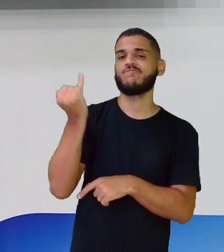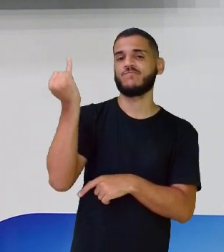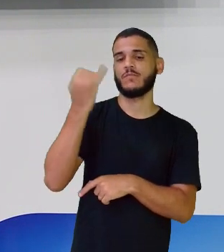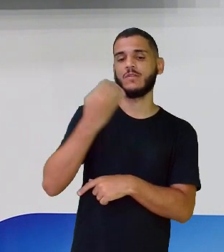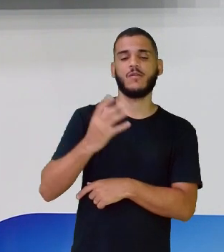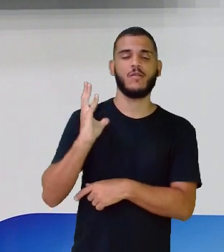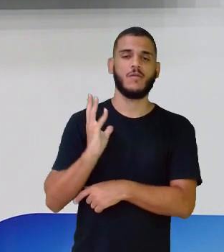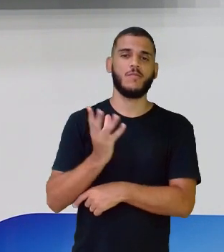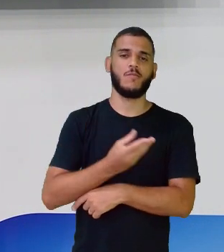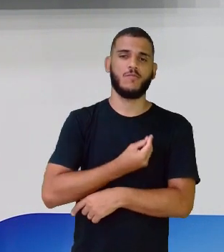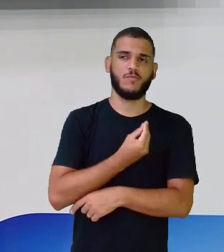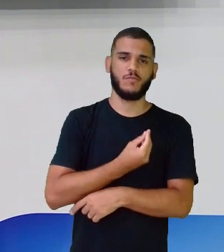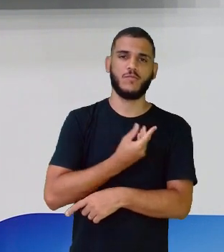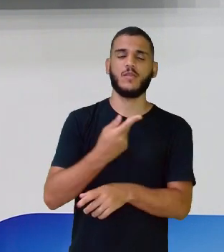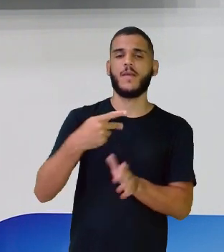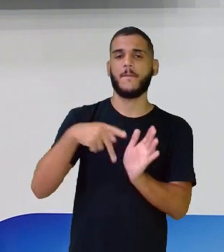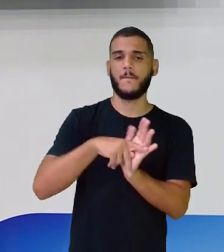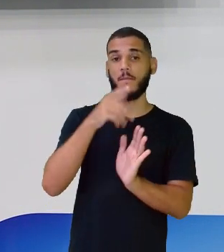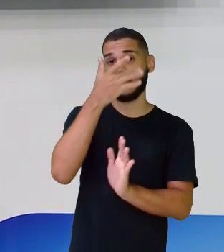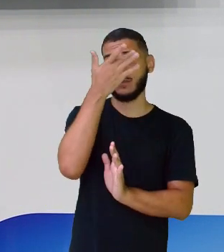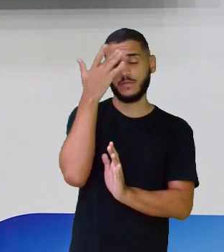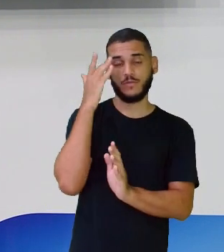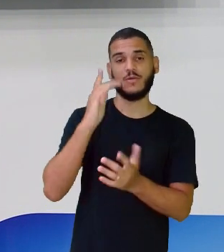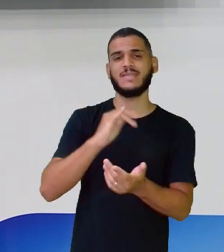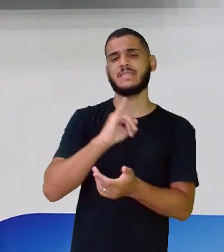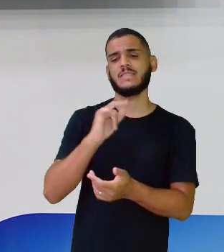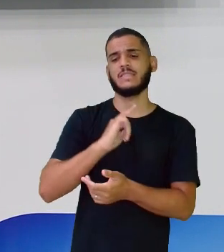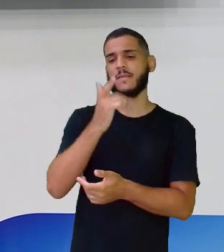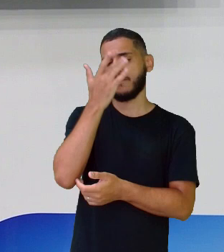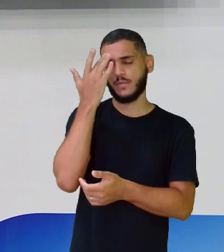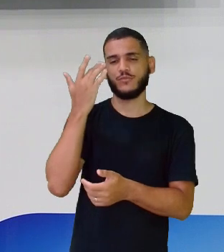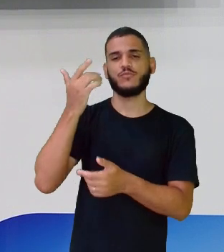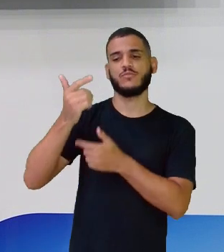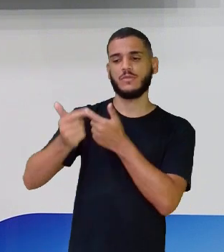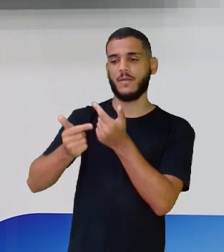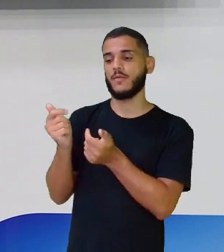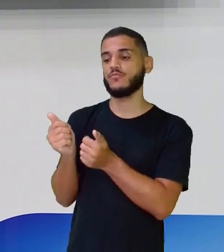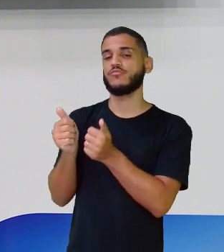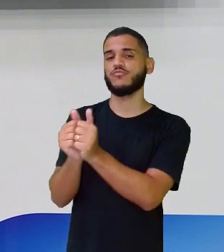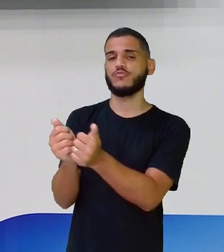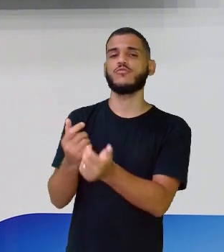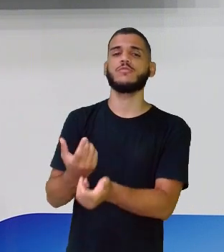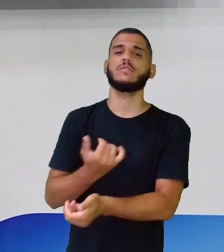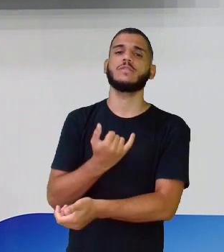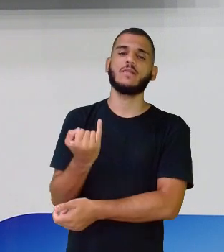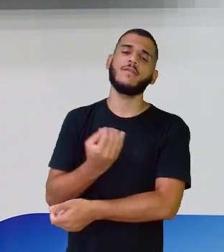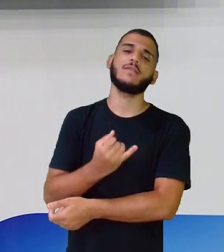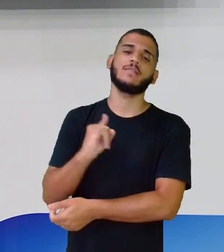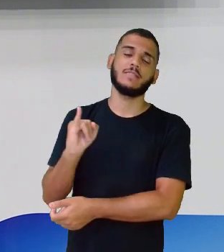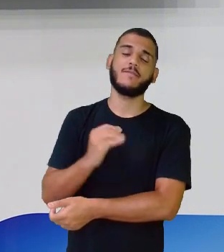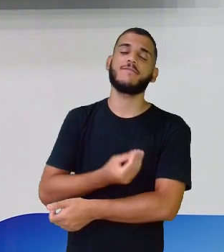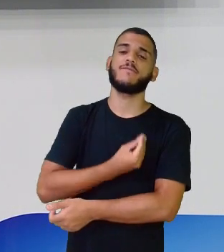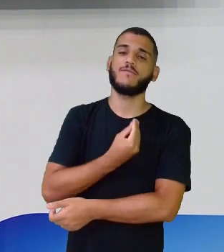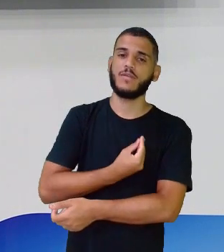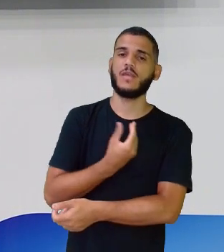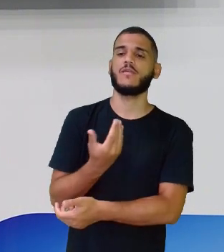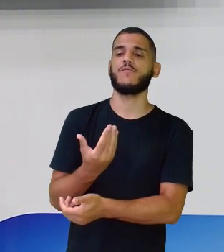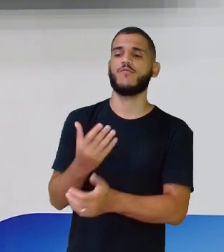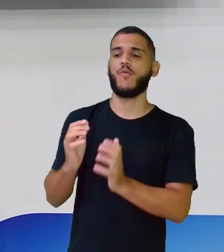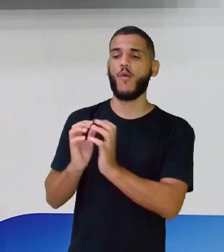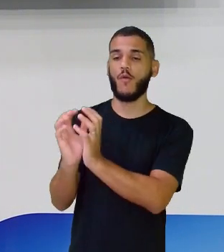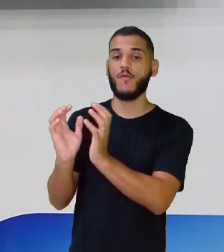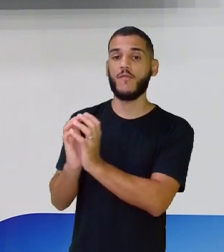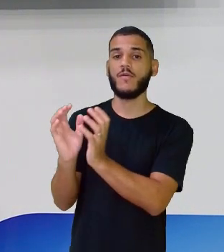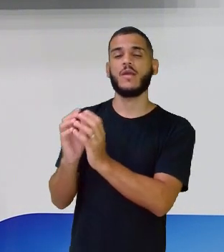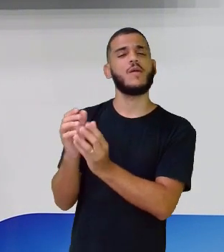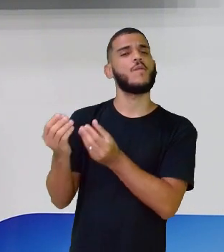a biografia da pessoa. Se ainda tem os colegas de trabalho, ainda são vivos, que conviveram com essa pessoa, os